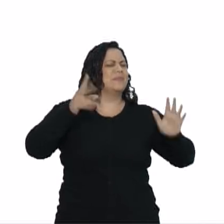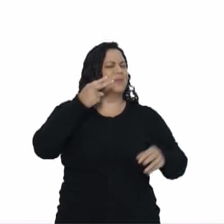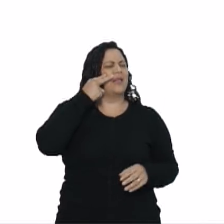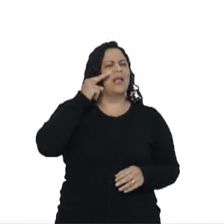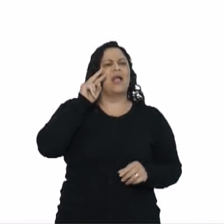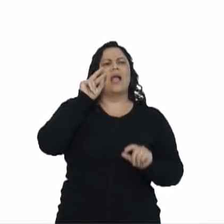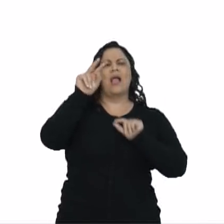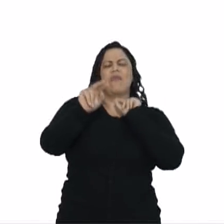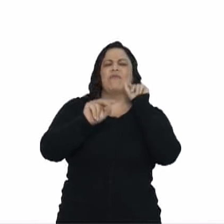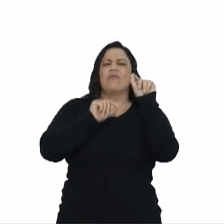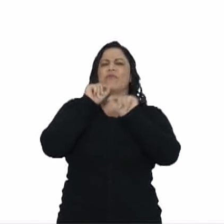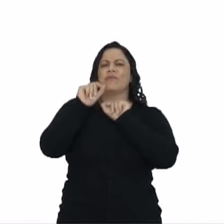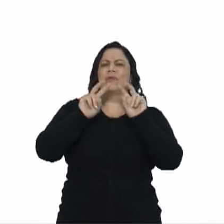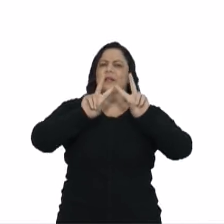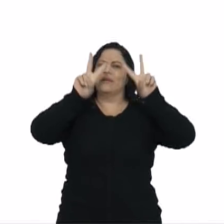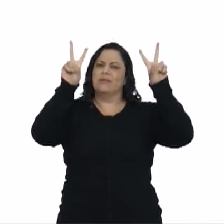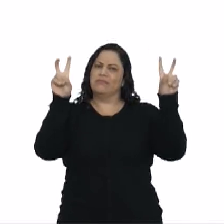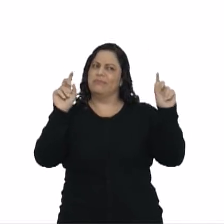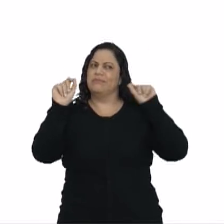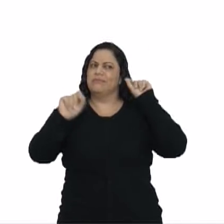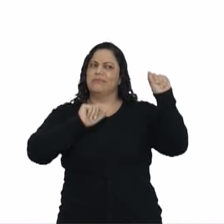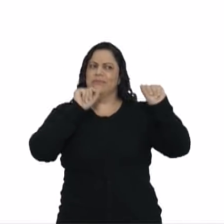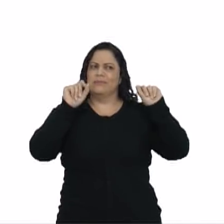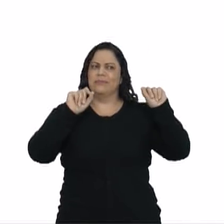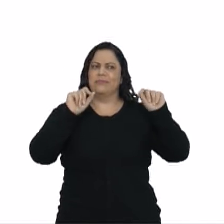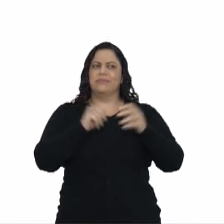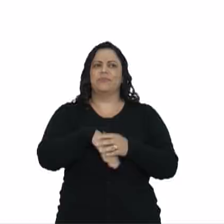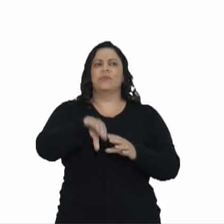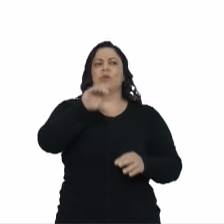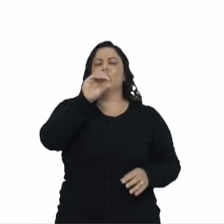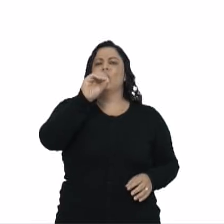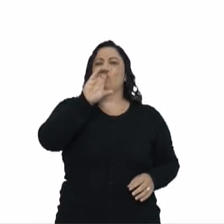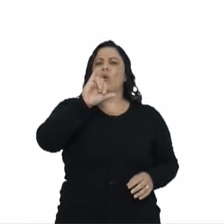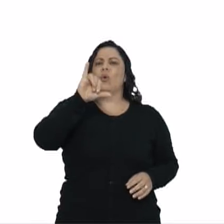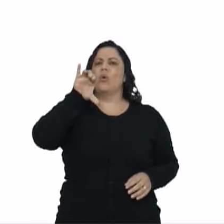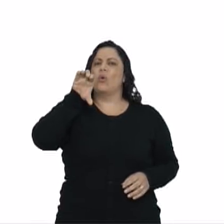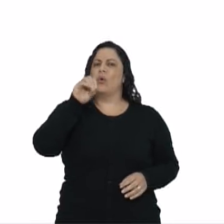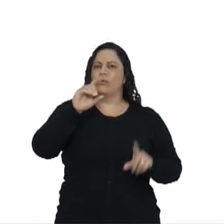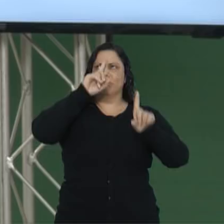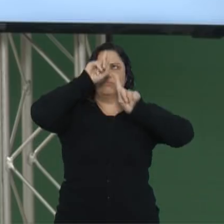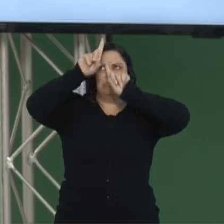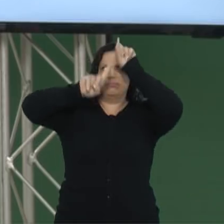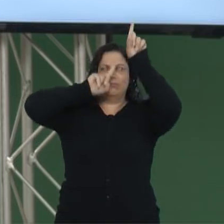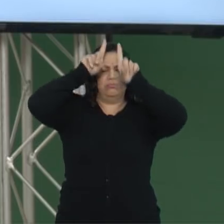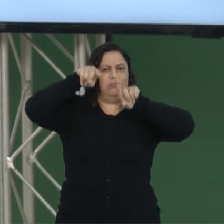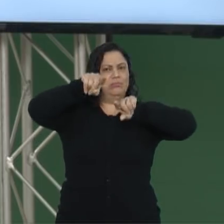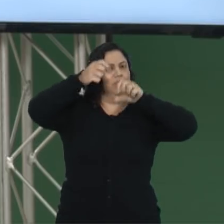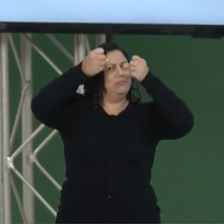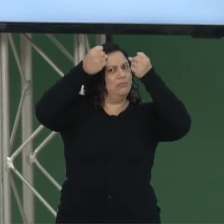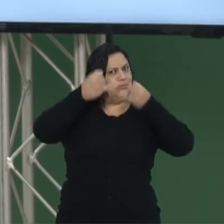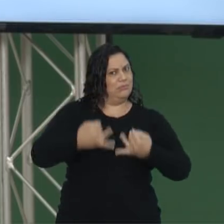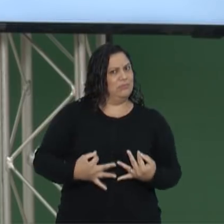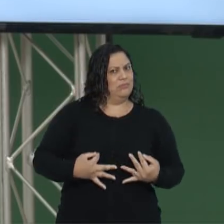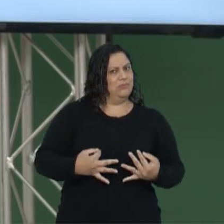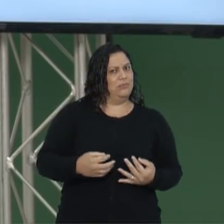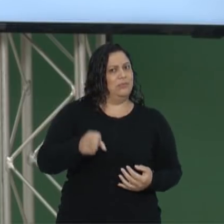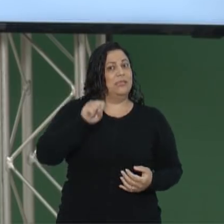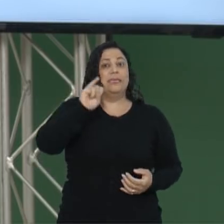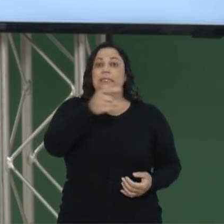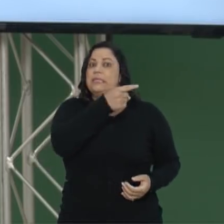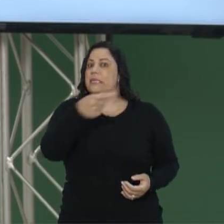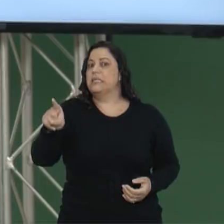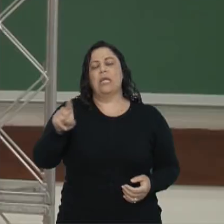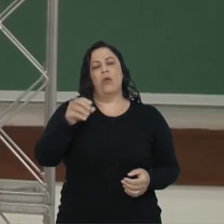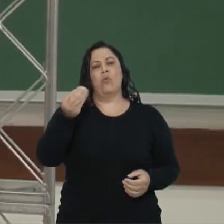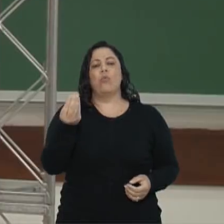da expressão ócio criativo? Se sim, explique-a. Se não, coloque aí não e depois a gente